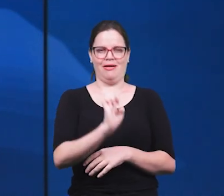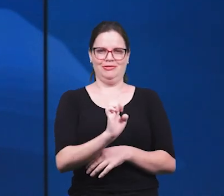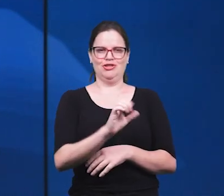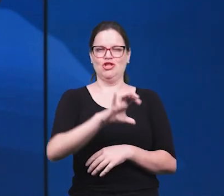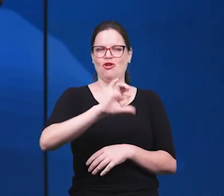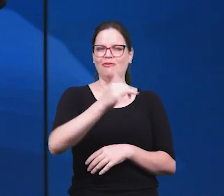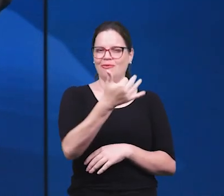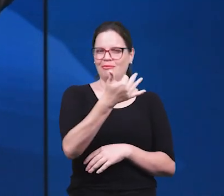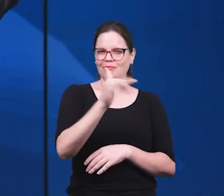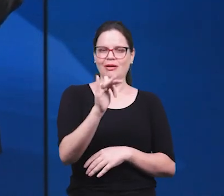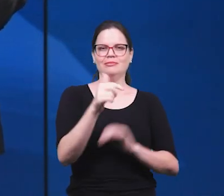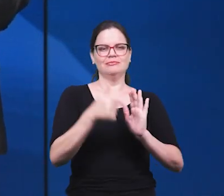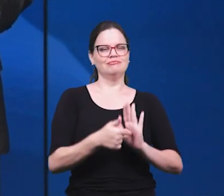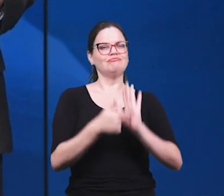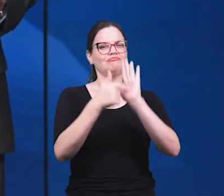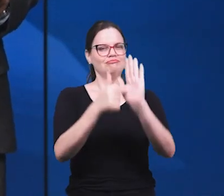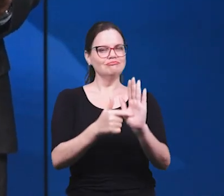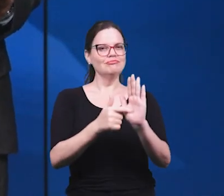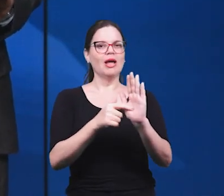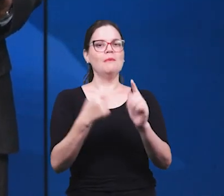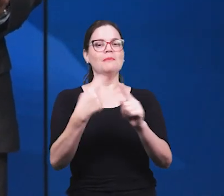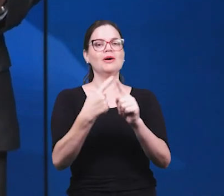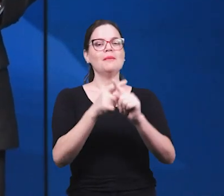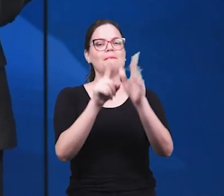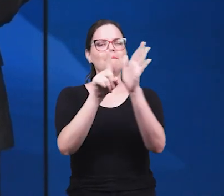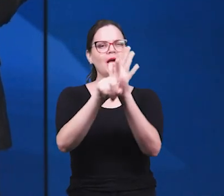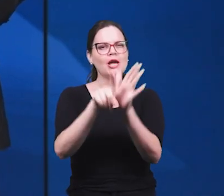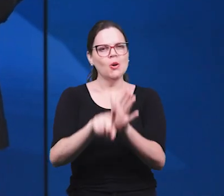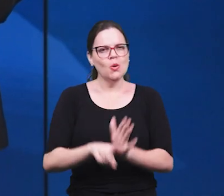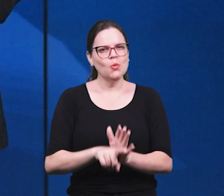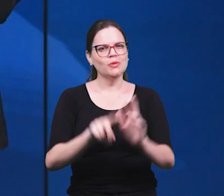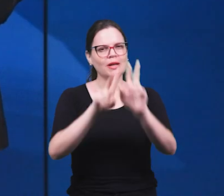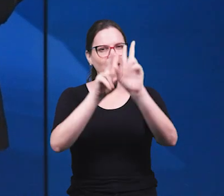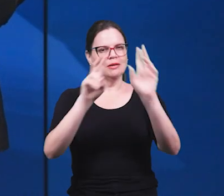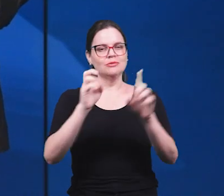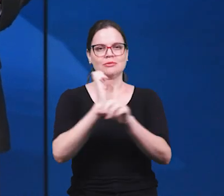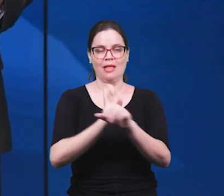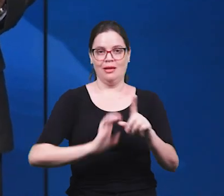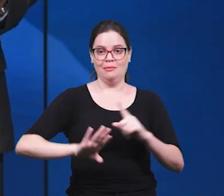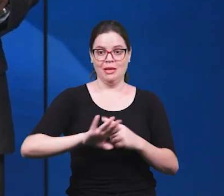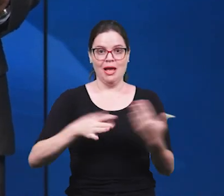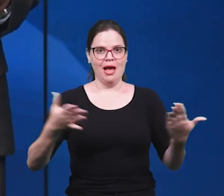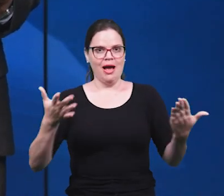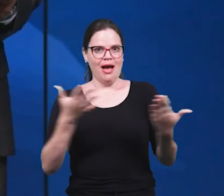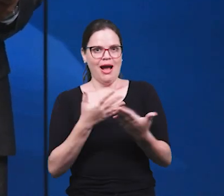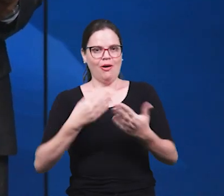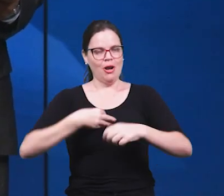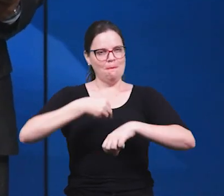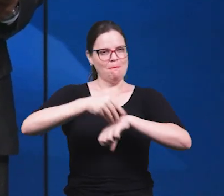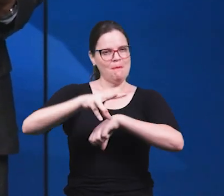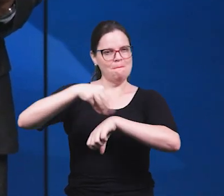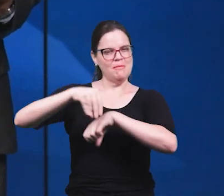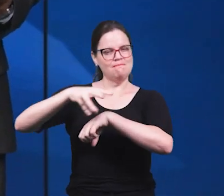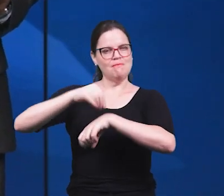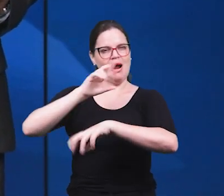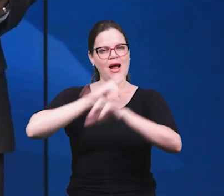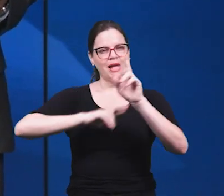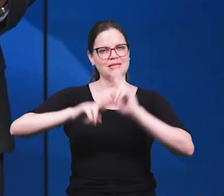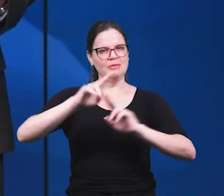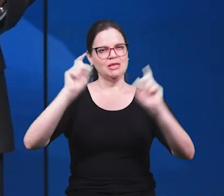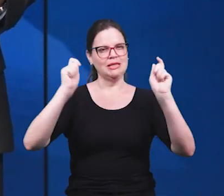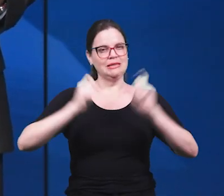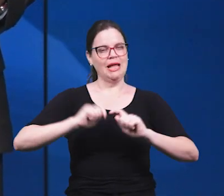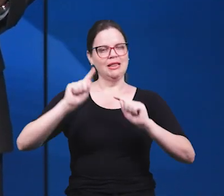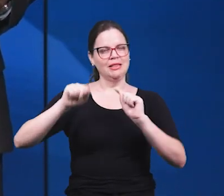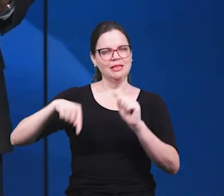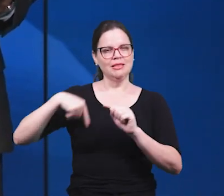nós transmitimos algumas informações relacionadas com a Escola Bíblica Dominical, facilitando então os irmãos a fim